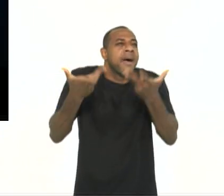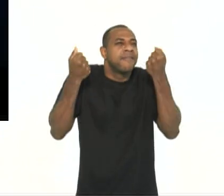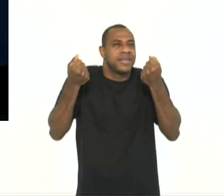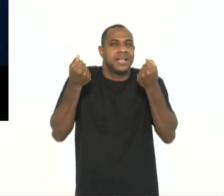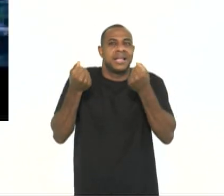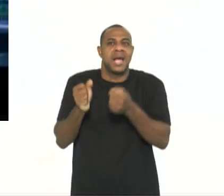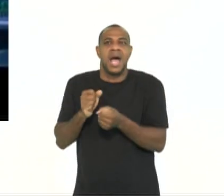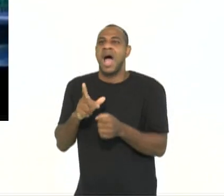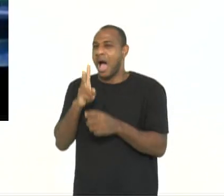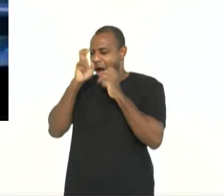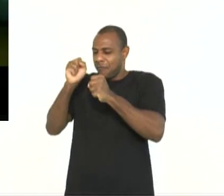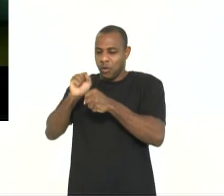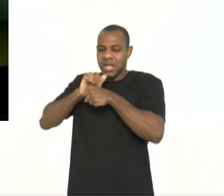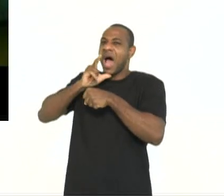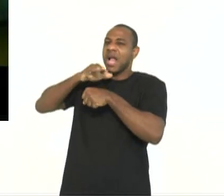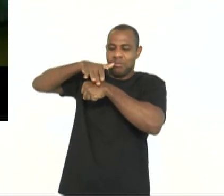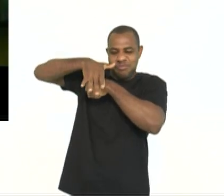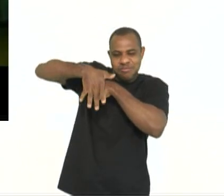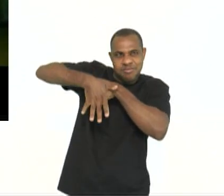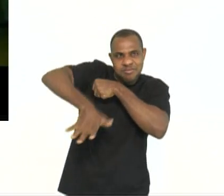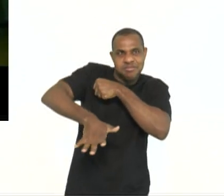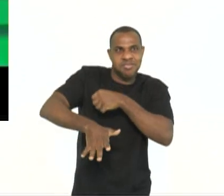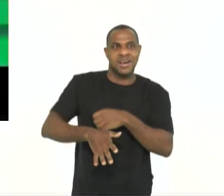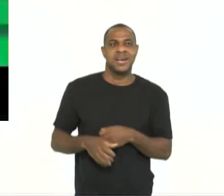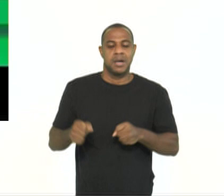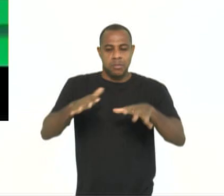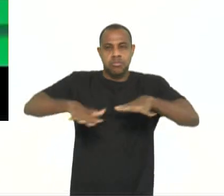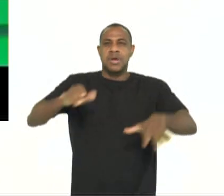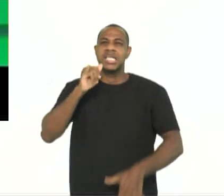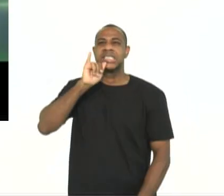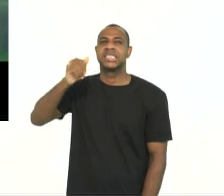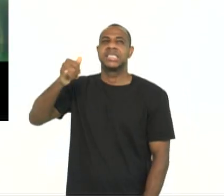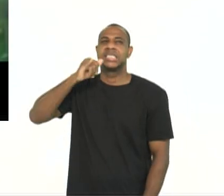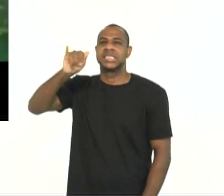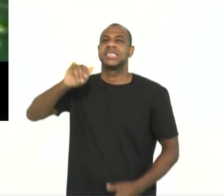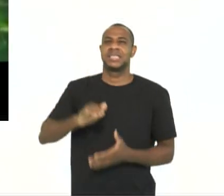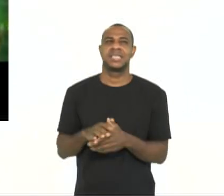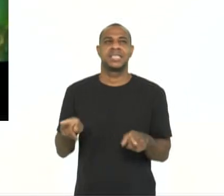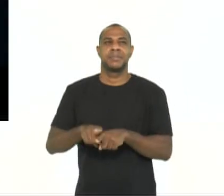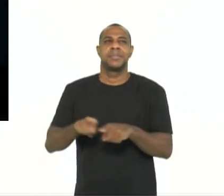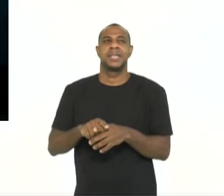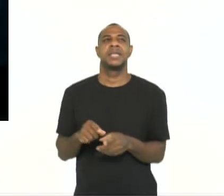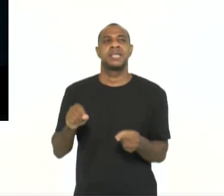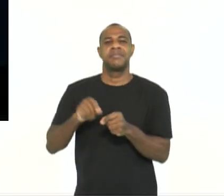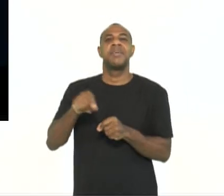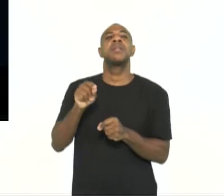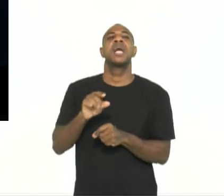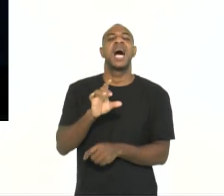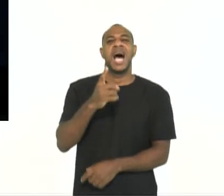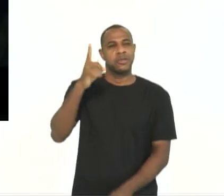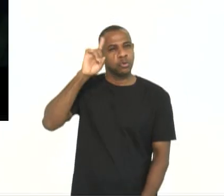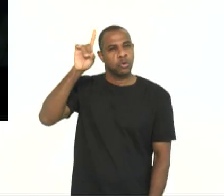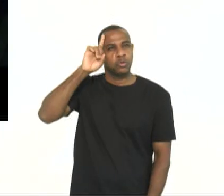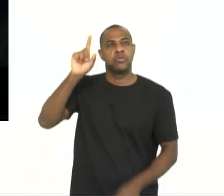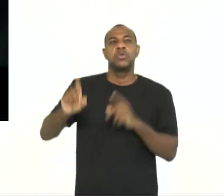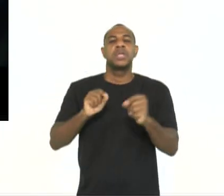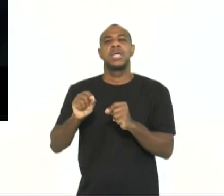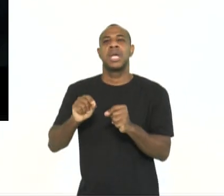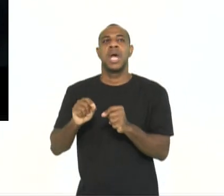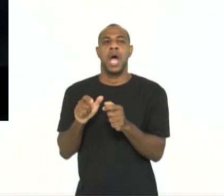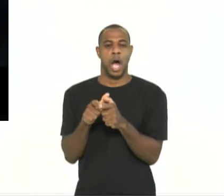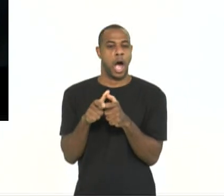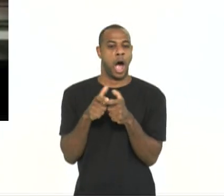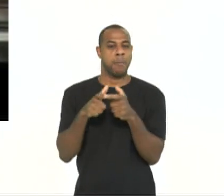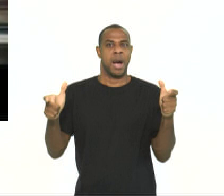e território da energia para os dois povos irmãos que fazem dela, a cada dia, a